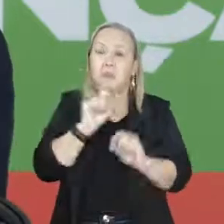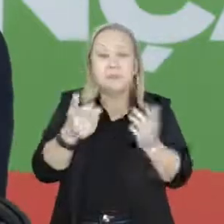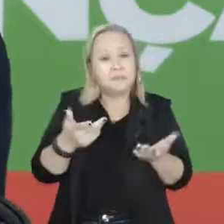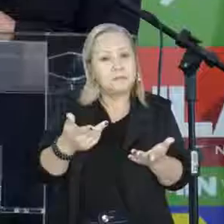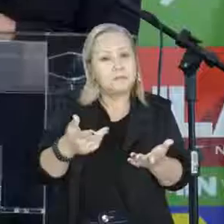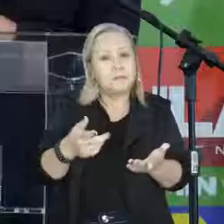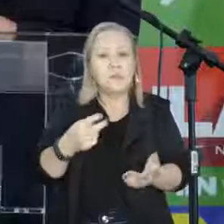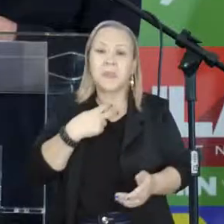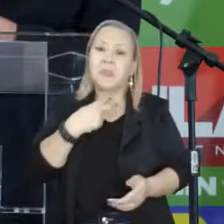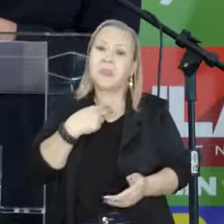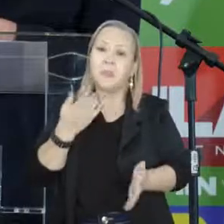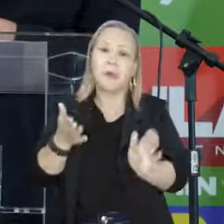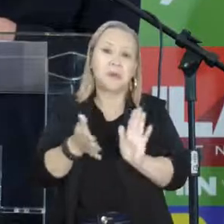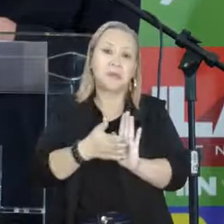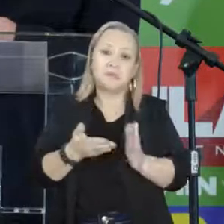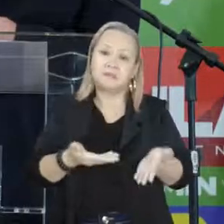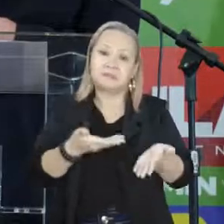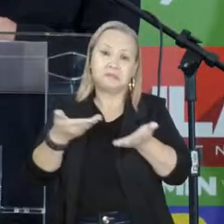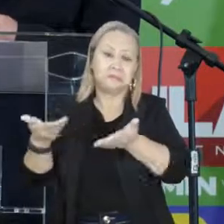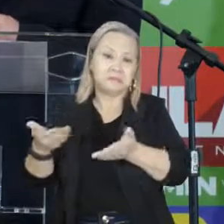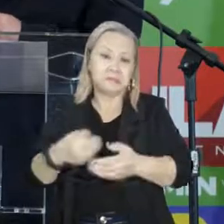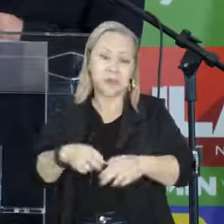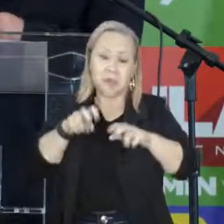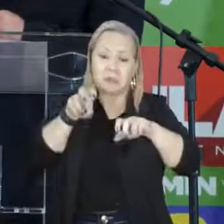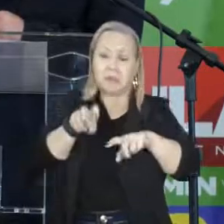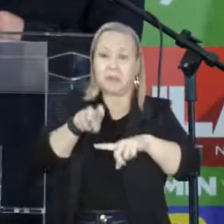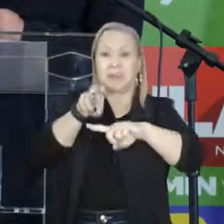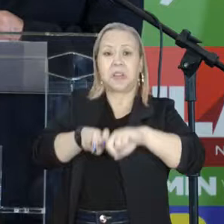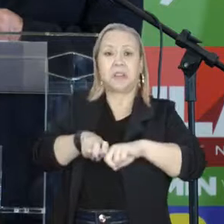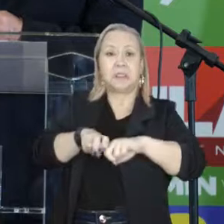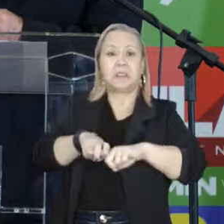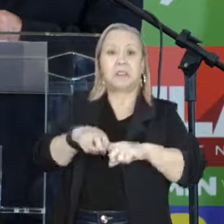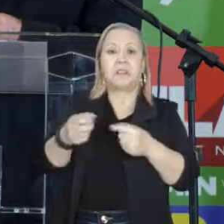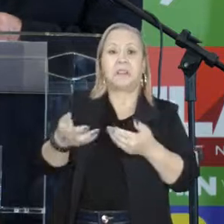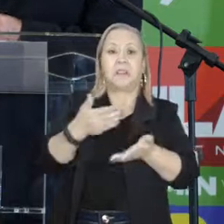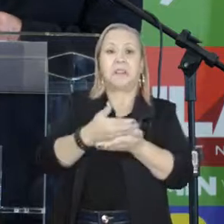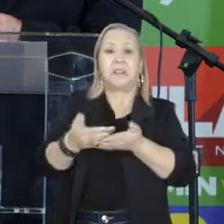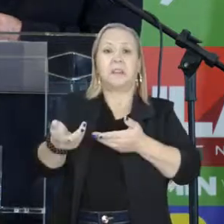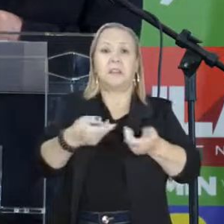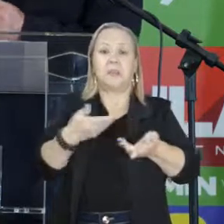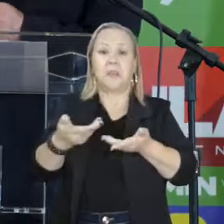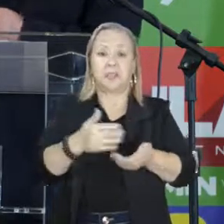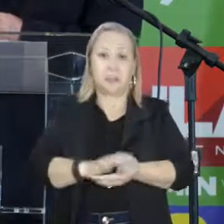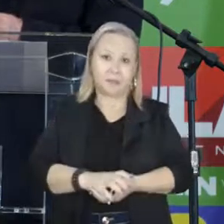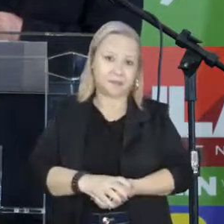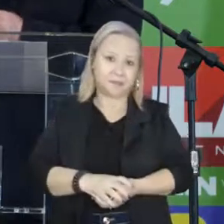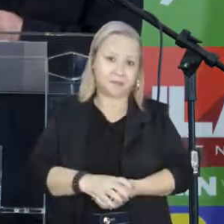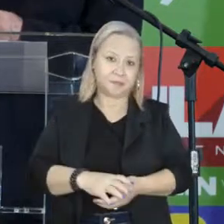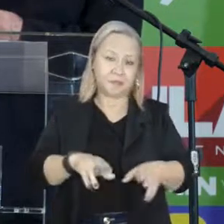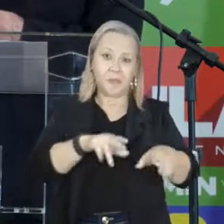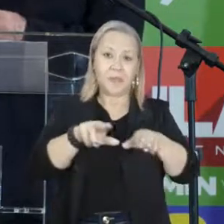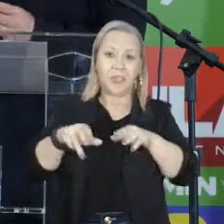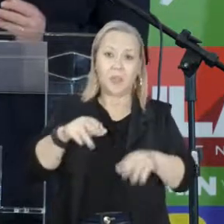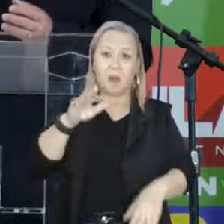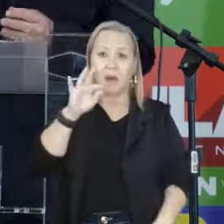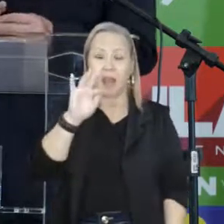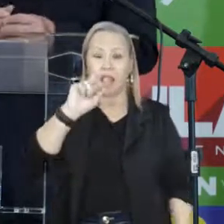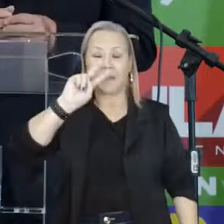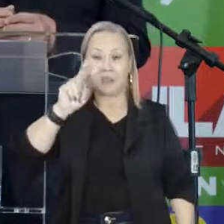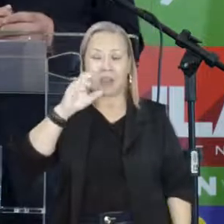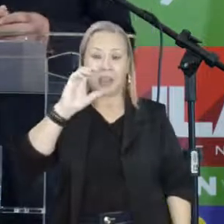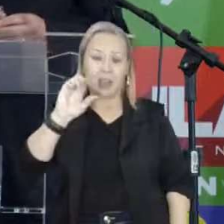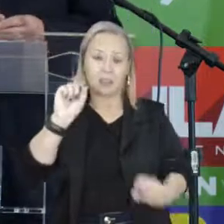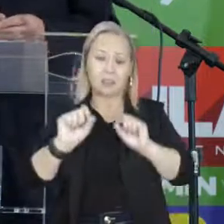tem uma história famosa com o ex-presidente Fernando Henrique Cardoso, que sentou na cadeira de prefeito quando disputou com o Jânio Quadros antes de